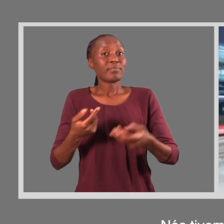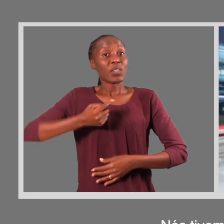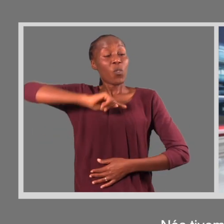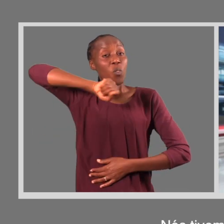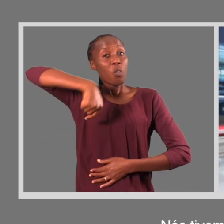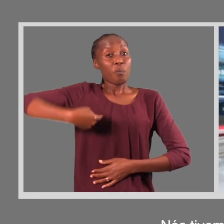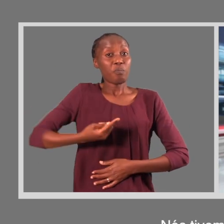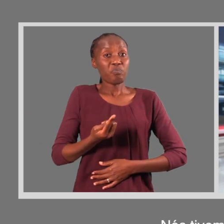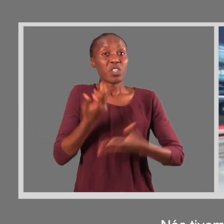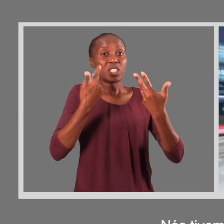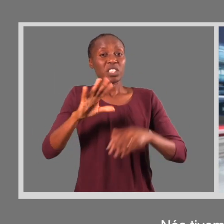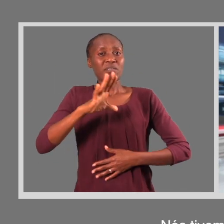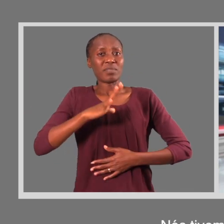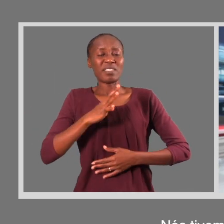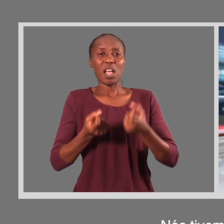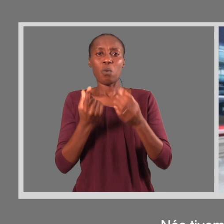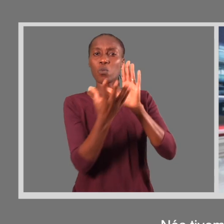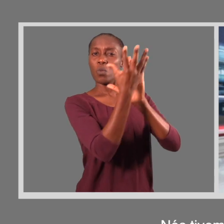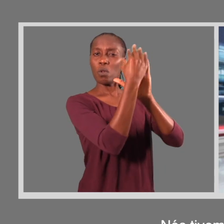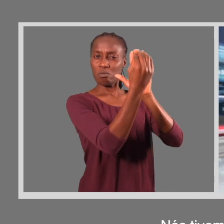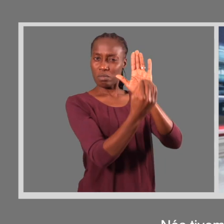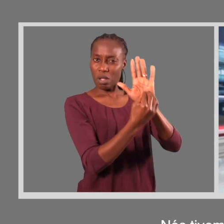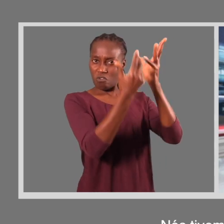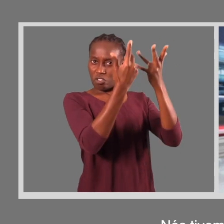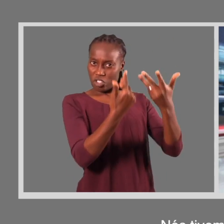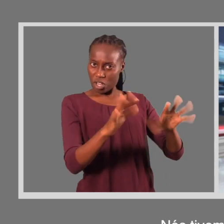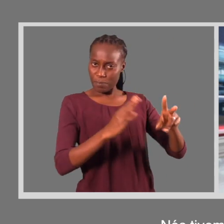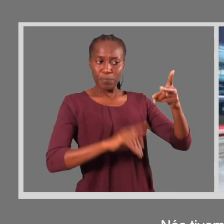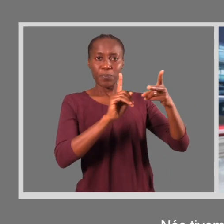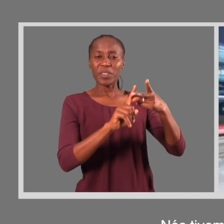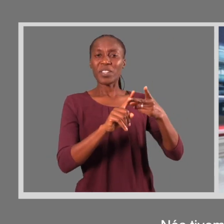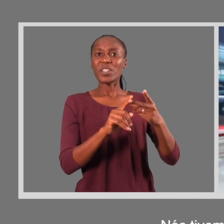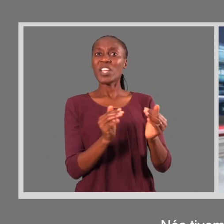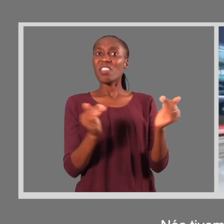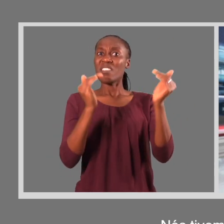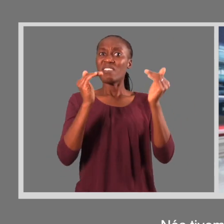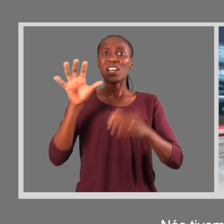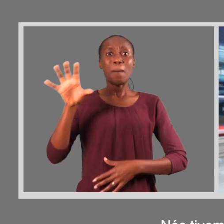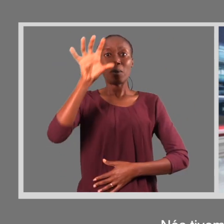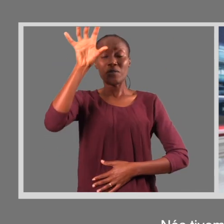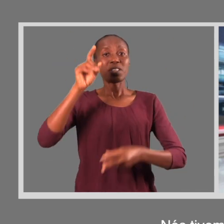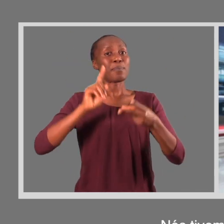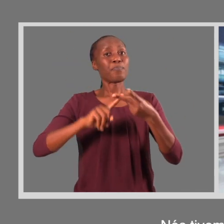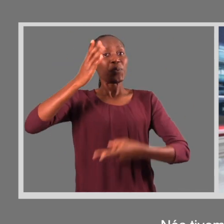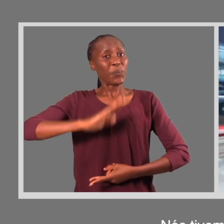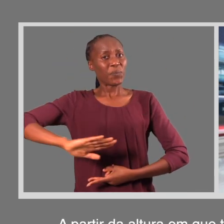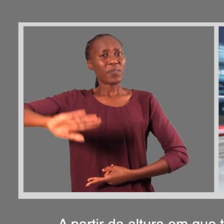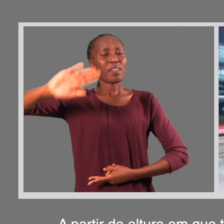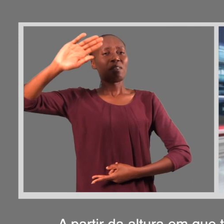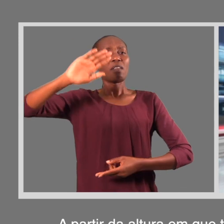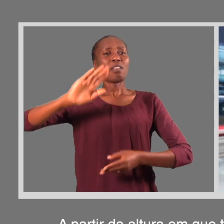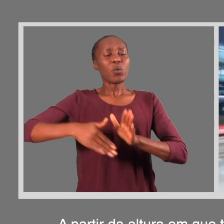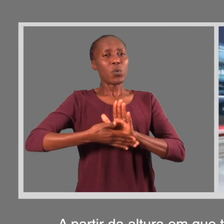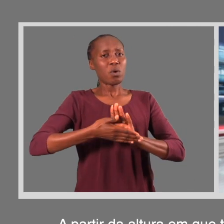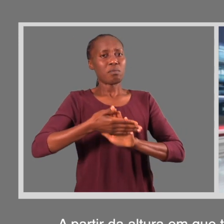E nós tivemos alguns ganhos ao nível das províncias, ao nível nacional. A